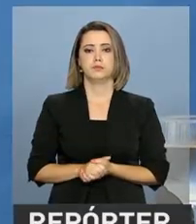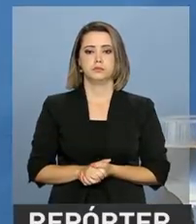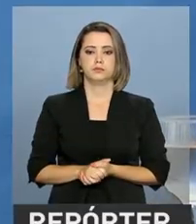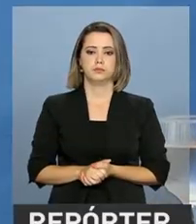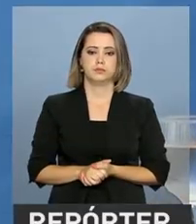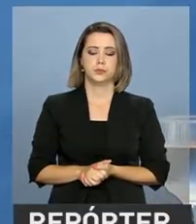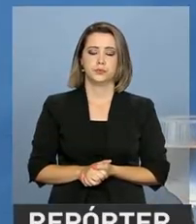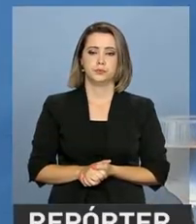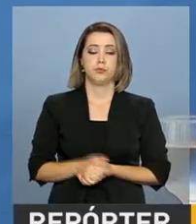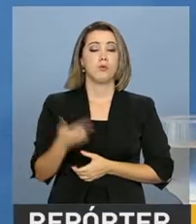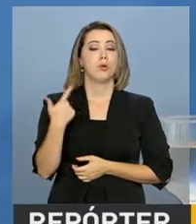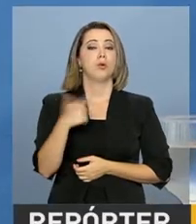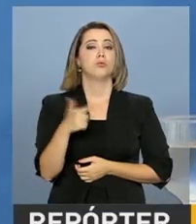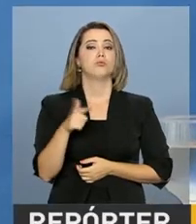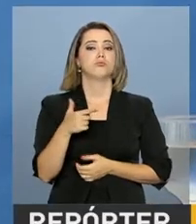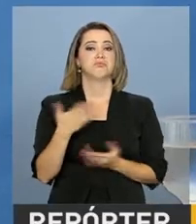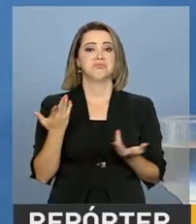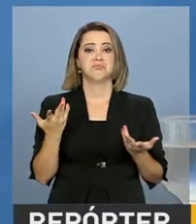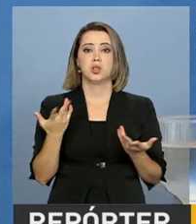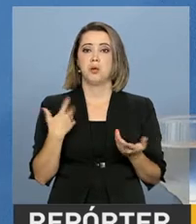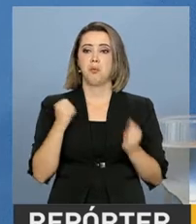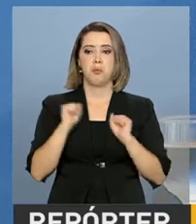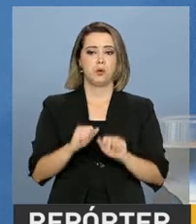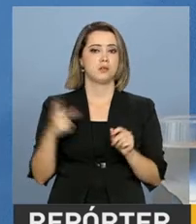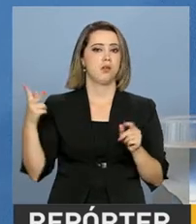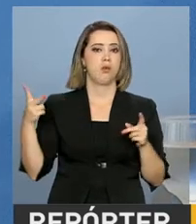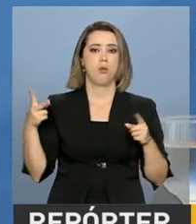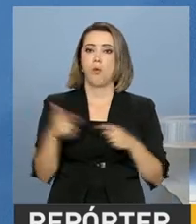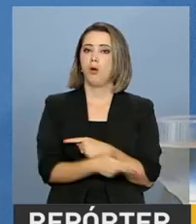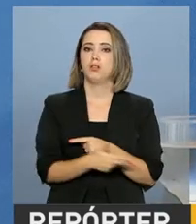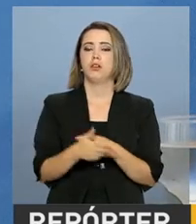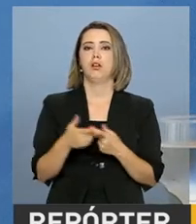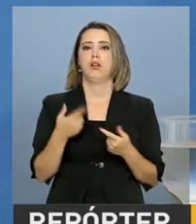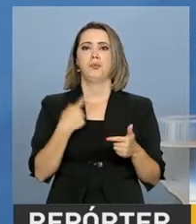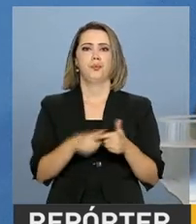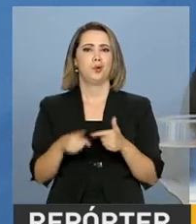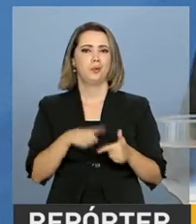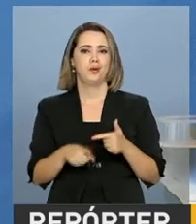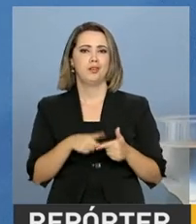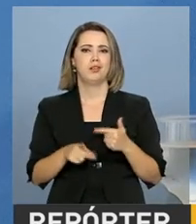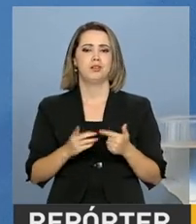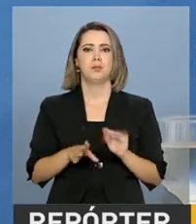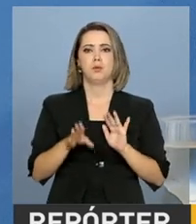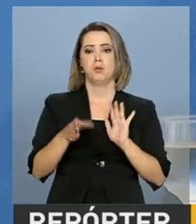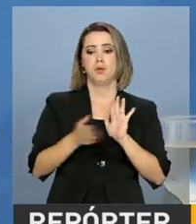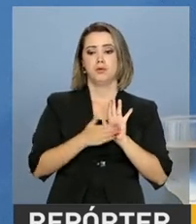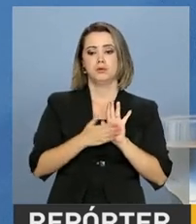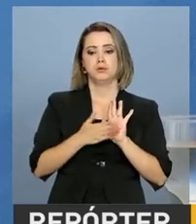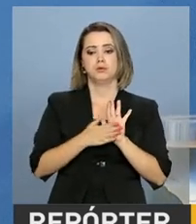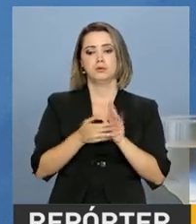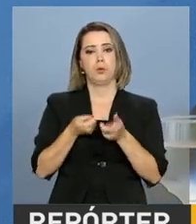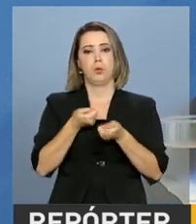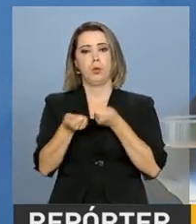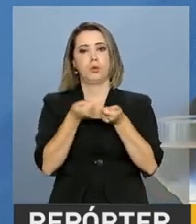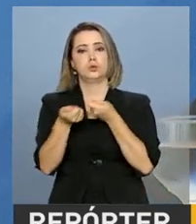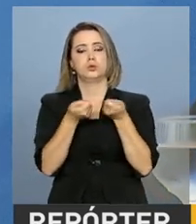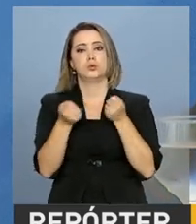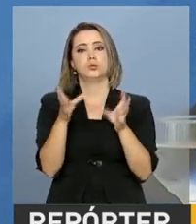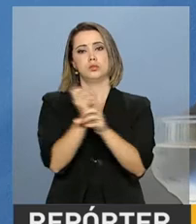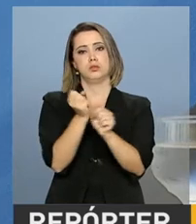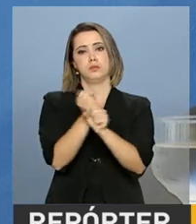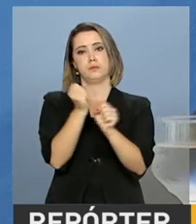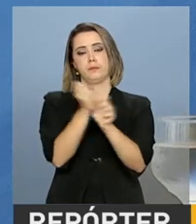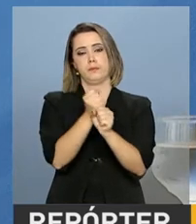nada que possa mutilar e danificar uma proposta com o eixo central é o equilíbrio das contas públicas